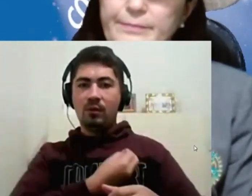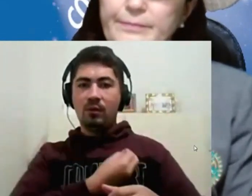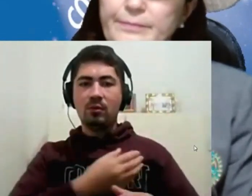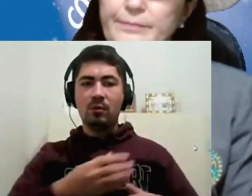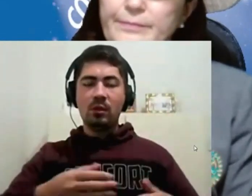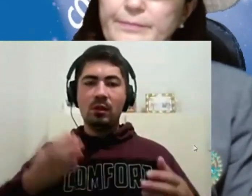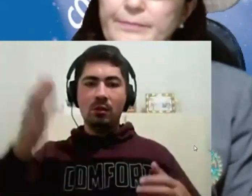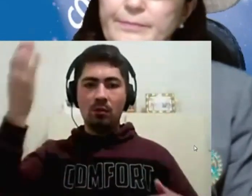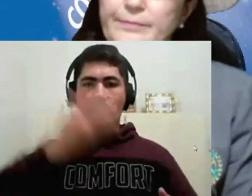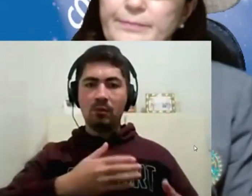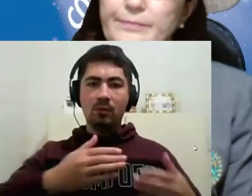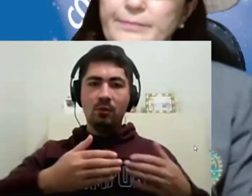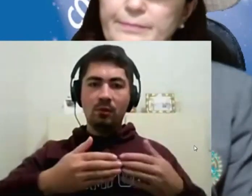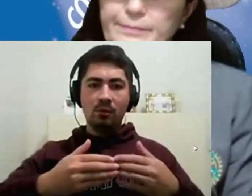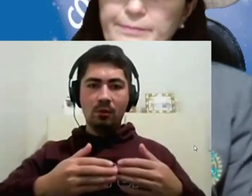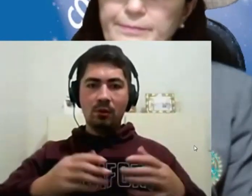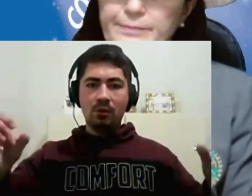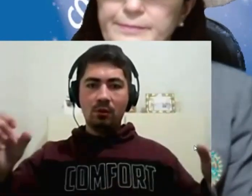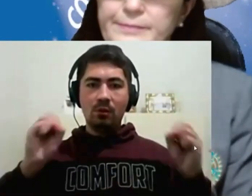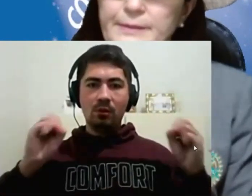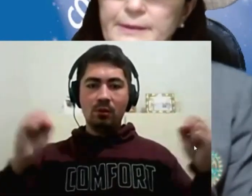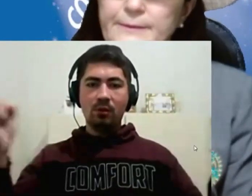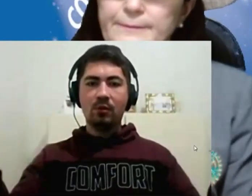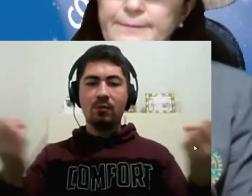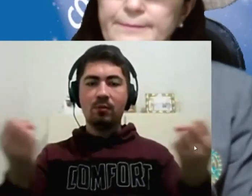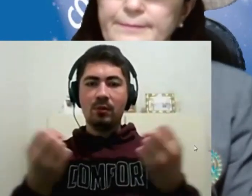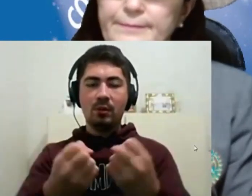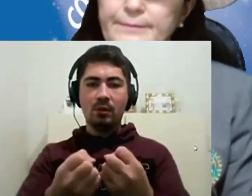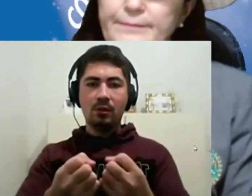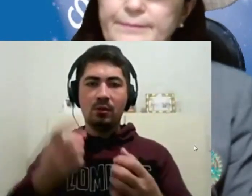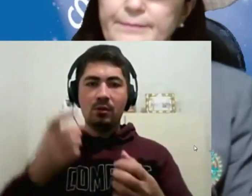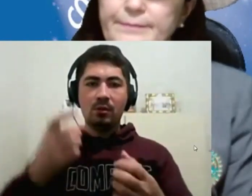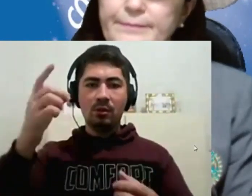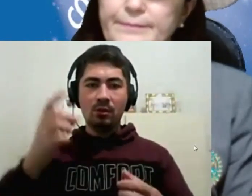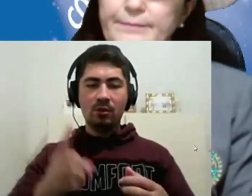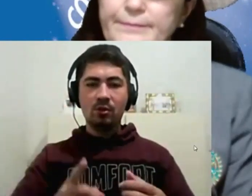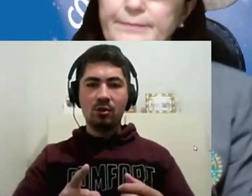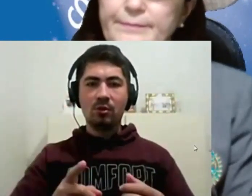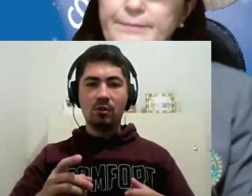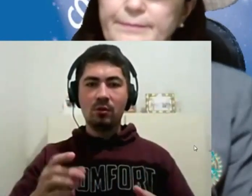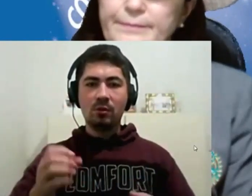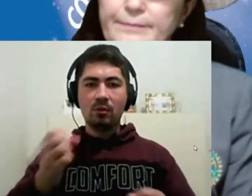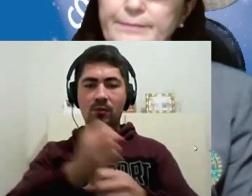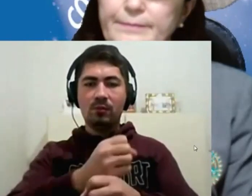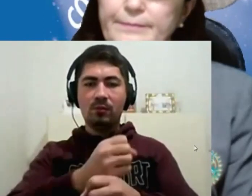o seminário distrital da Fundação Rotária do ano Rotário